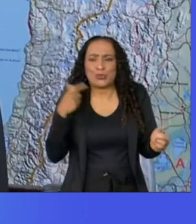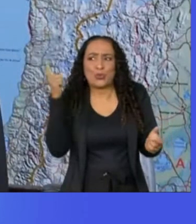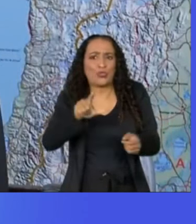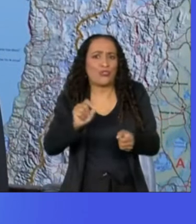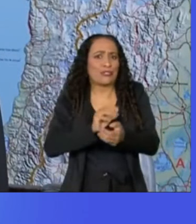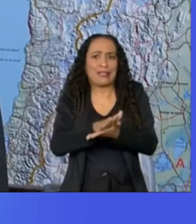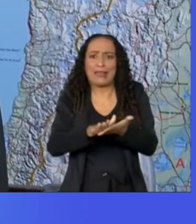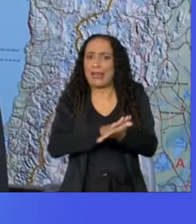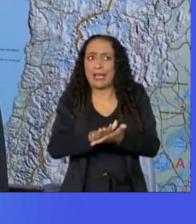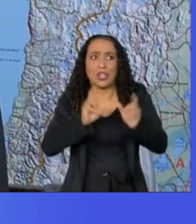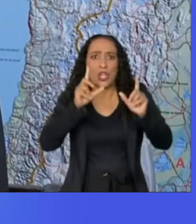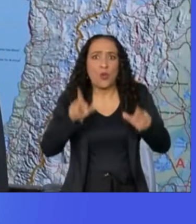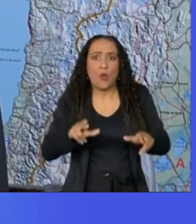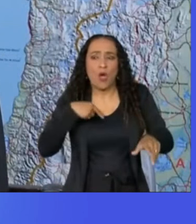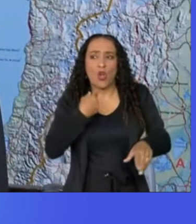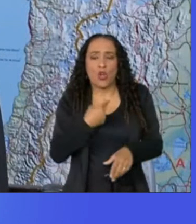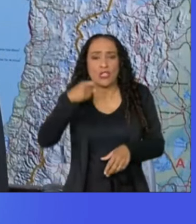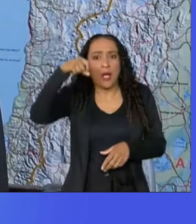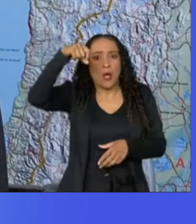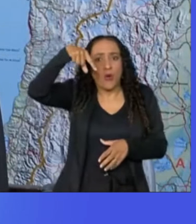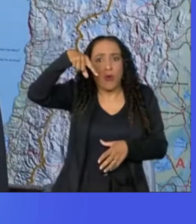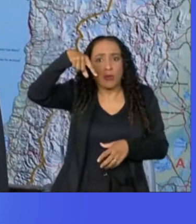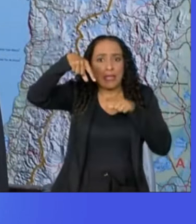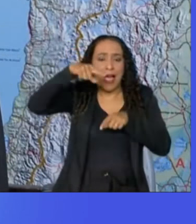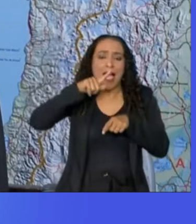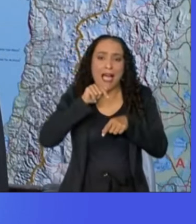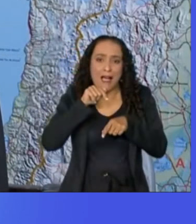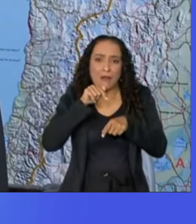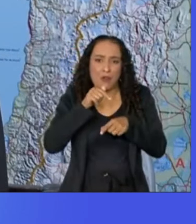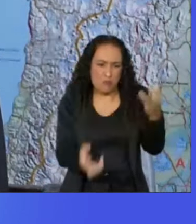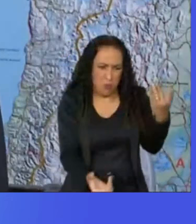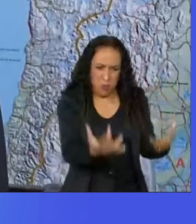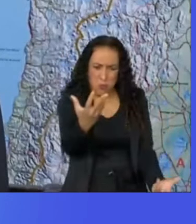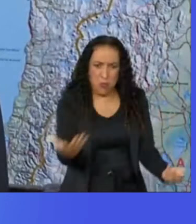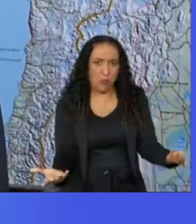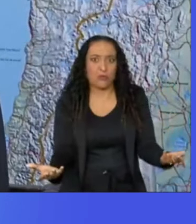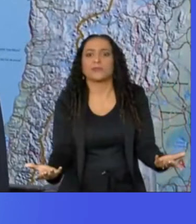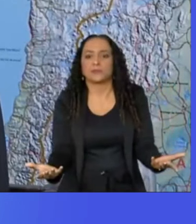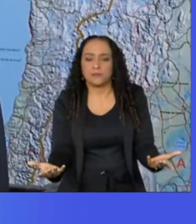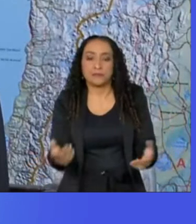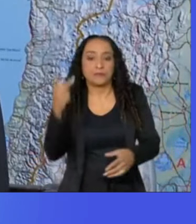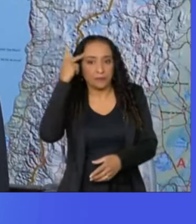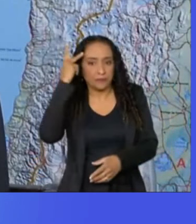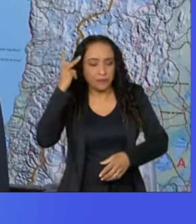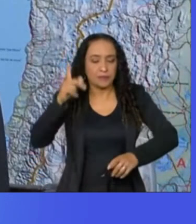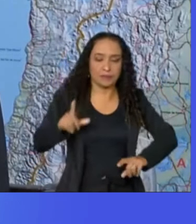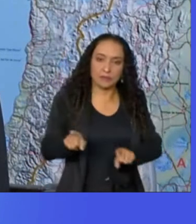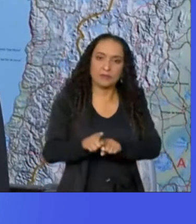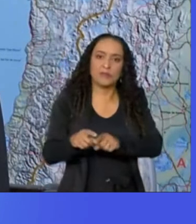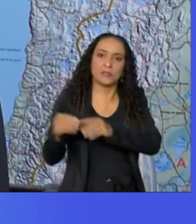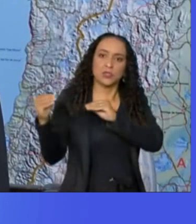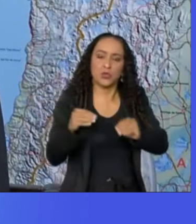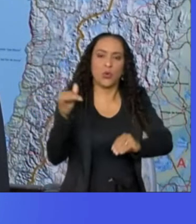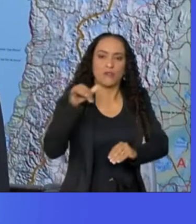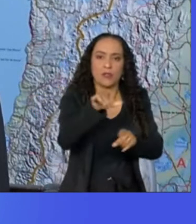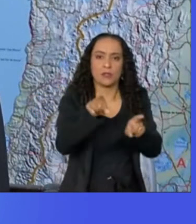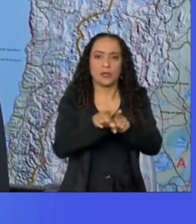d'água o estado de São Paulo tem 17 aviões nós mandamos cerca de cinco aviões mandamos o